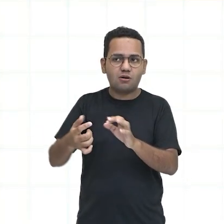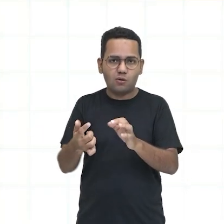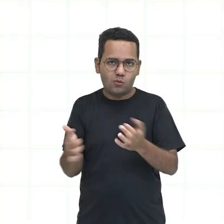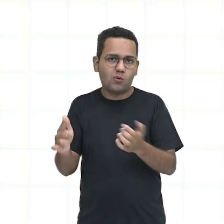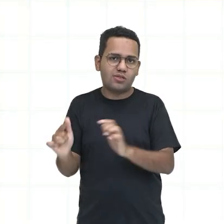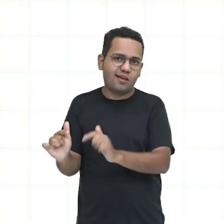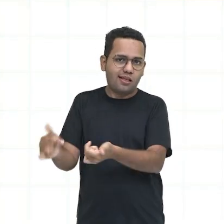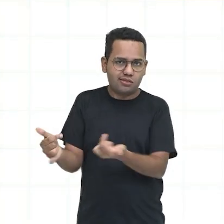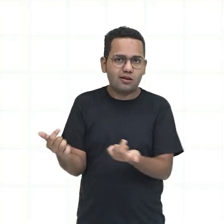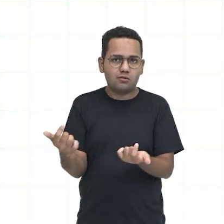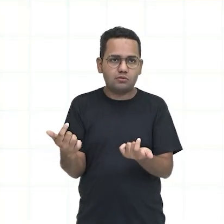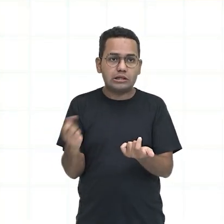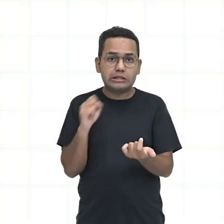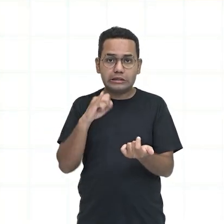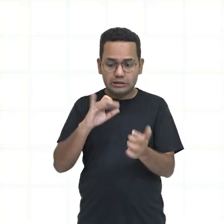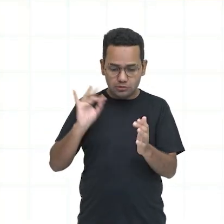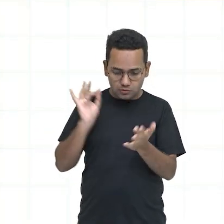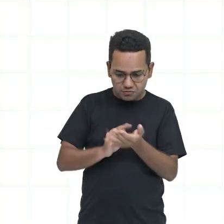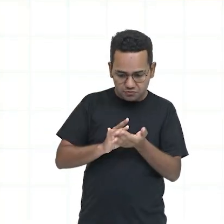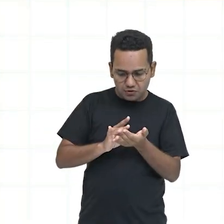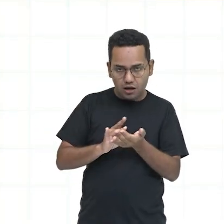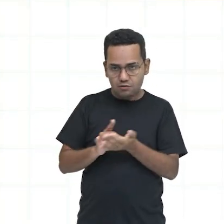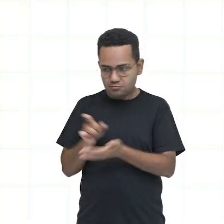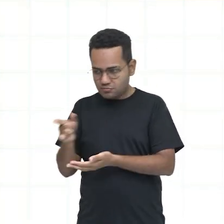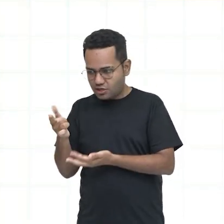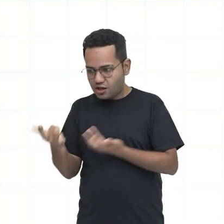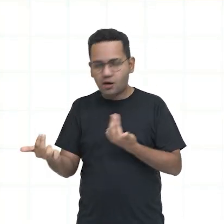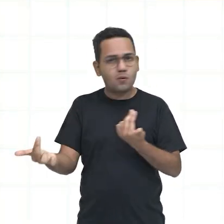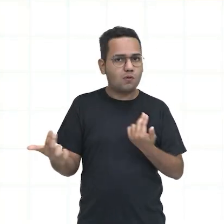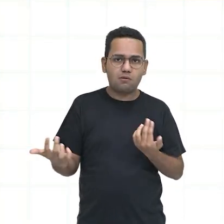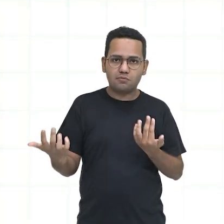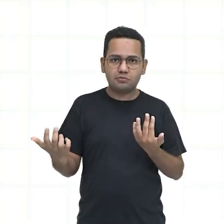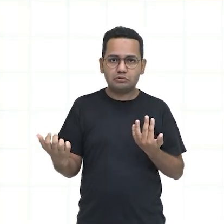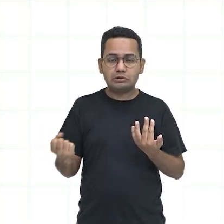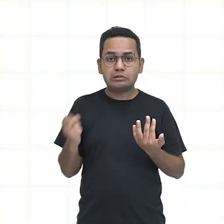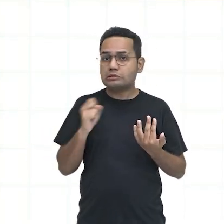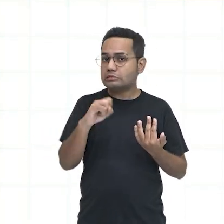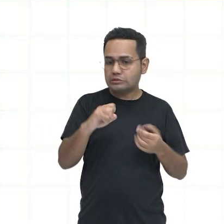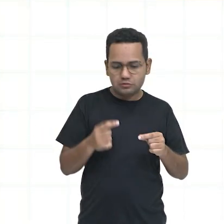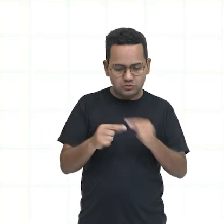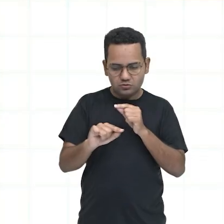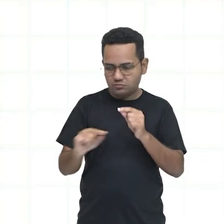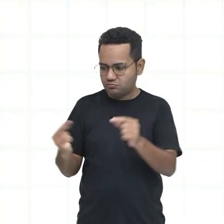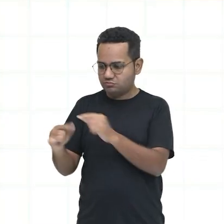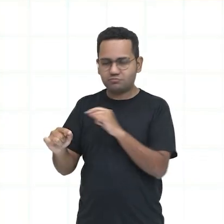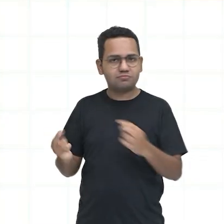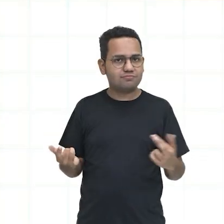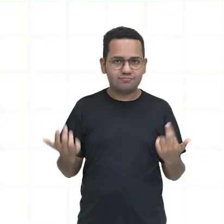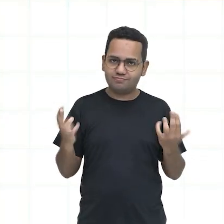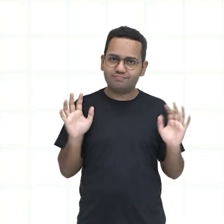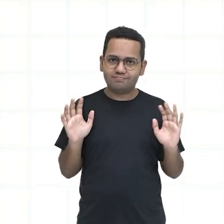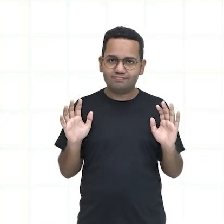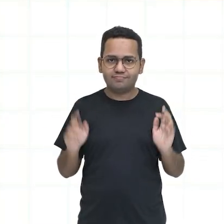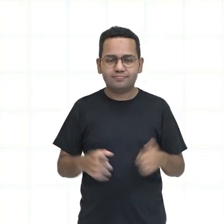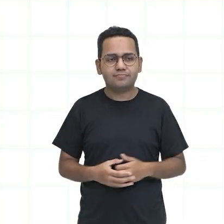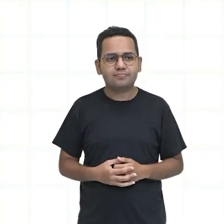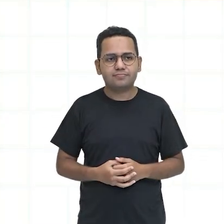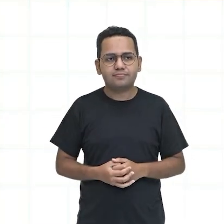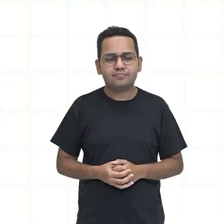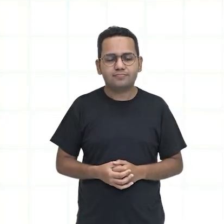concretizar, a outra se concretiza. Se não, não vai acontecer e por isso que ela tem essa classificação. Então, o que nós